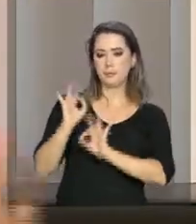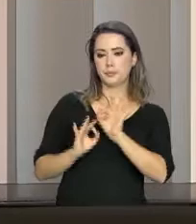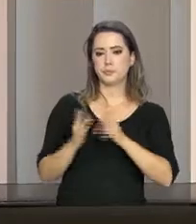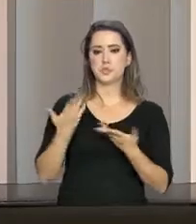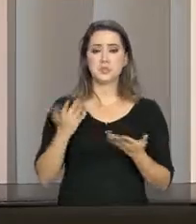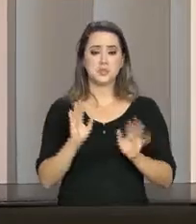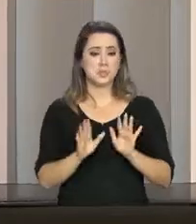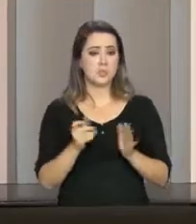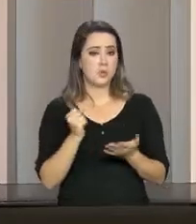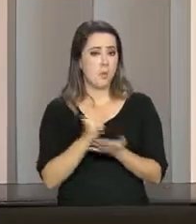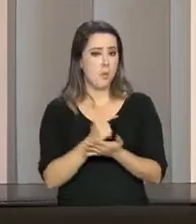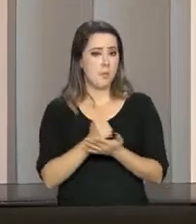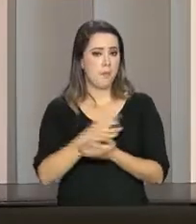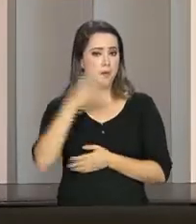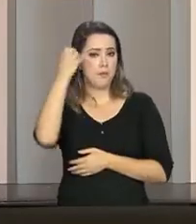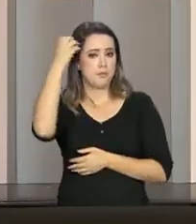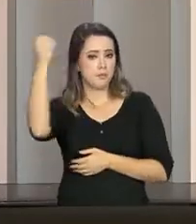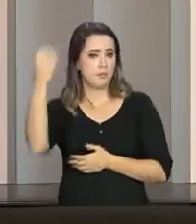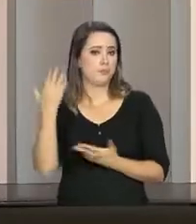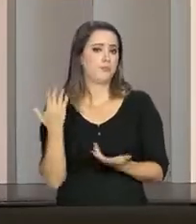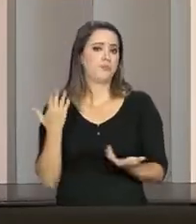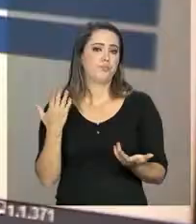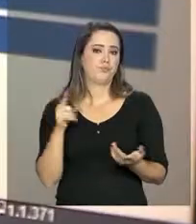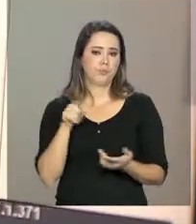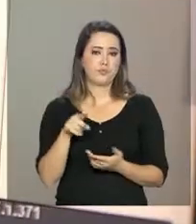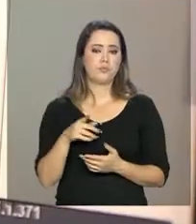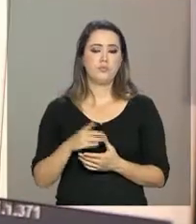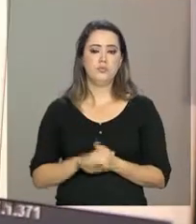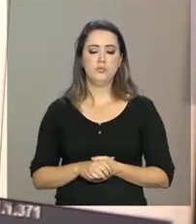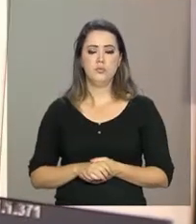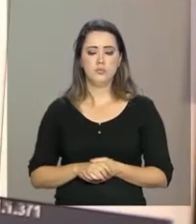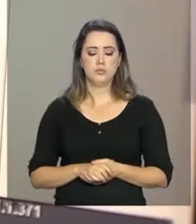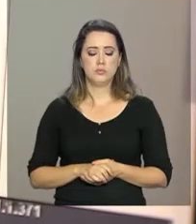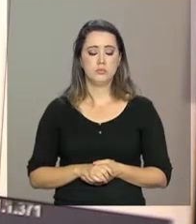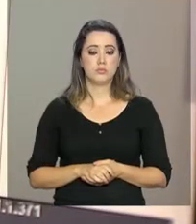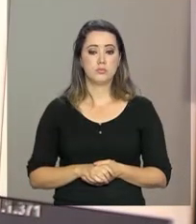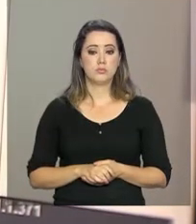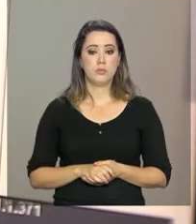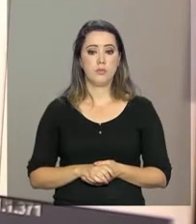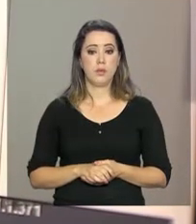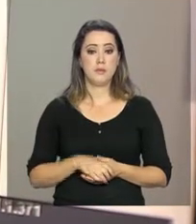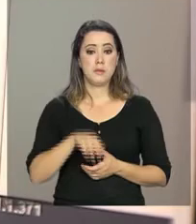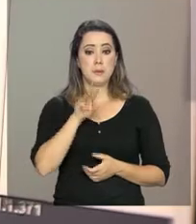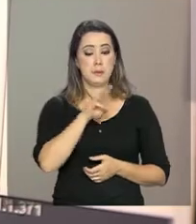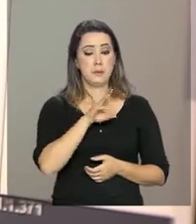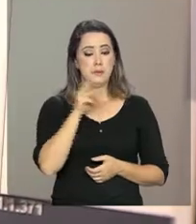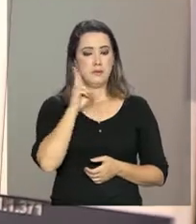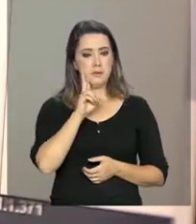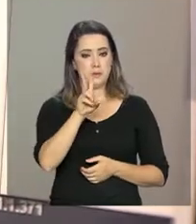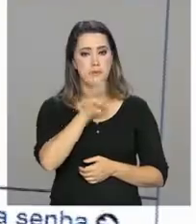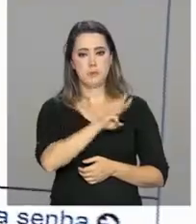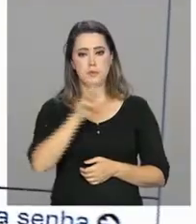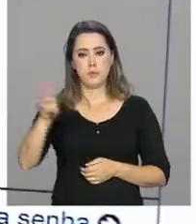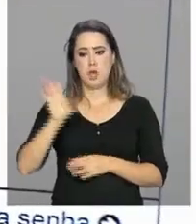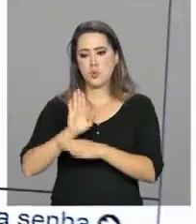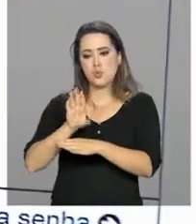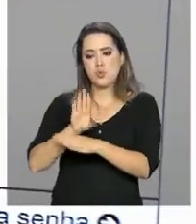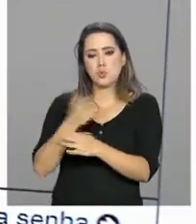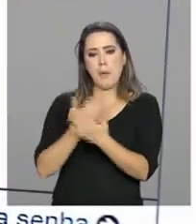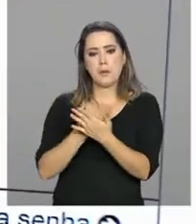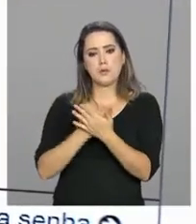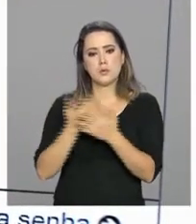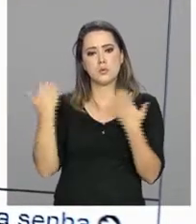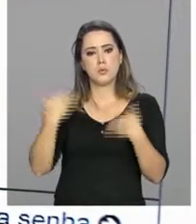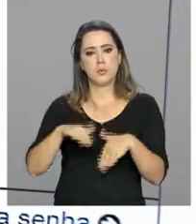talvez compra uma passagem para se deslocar até o local prova no portal o candidato encontra também material de apoio para estudos e